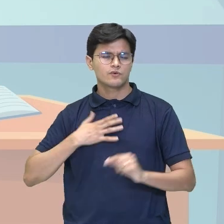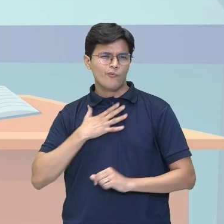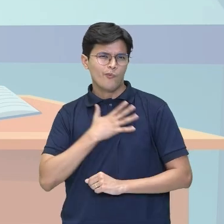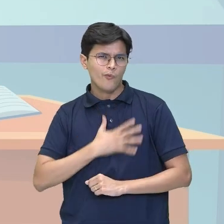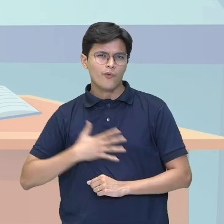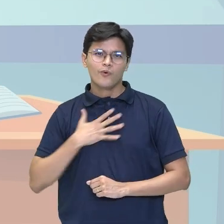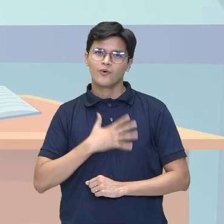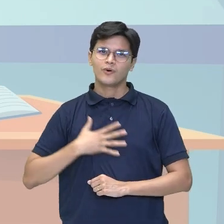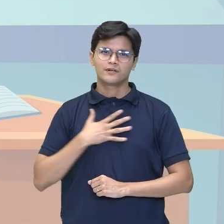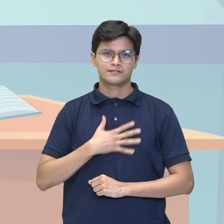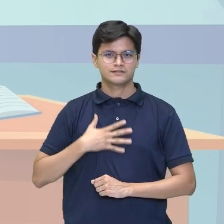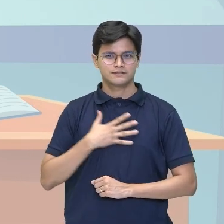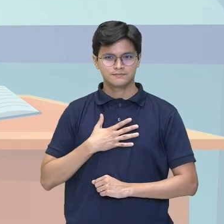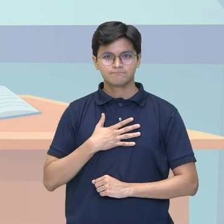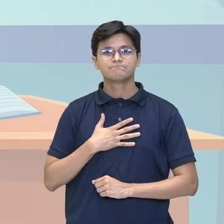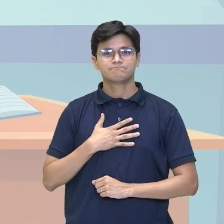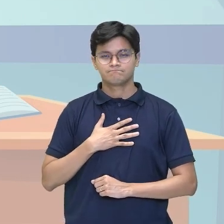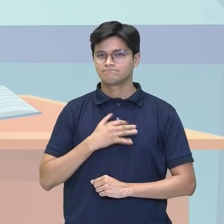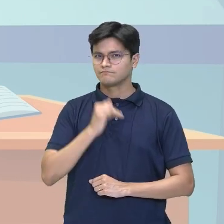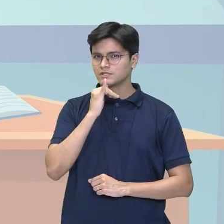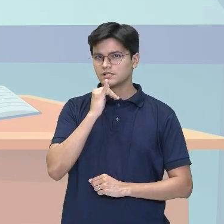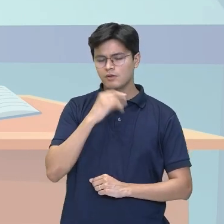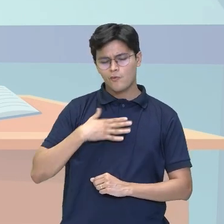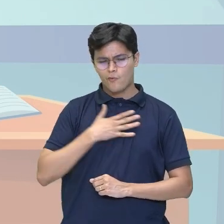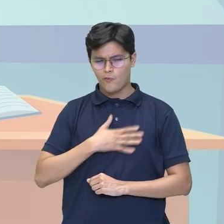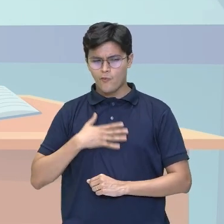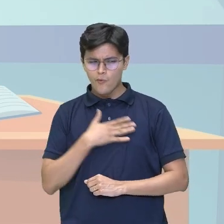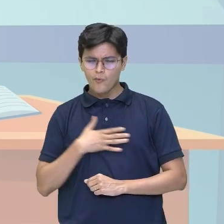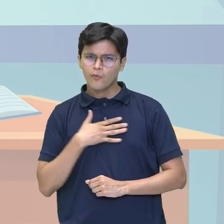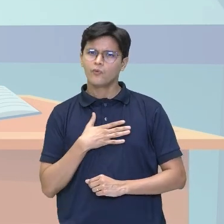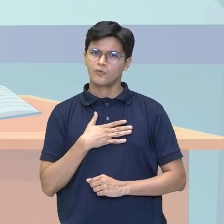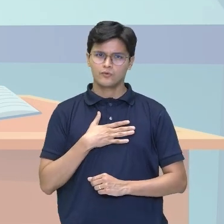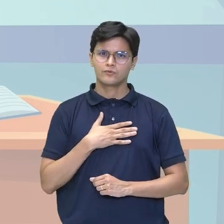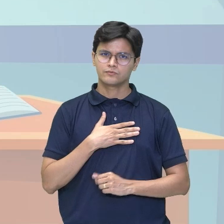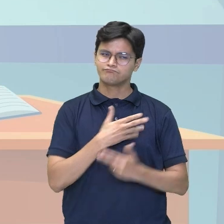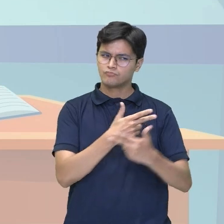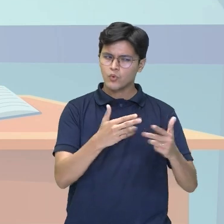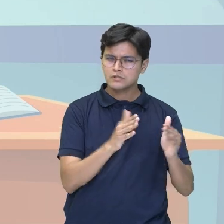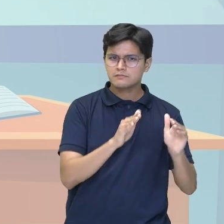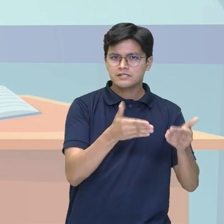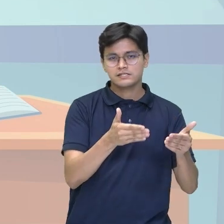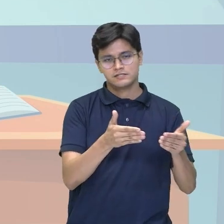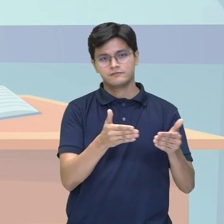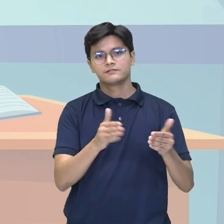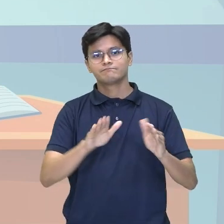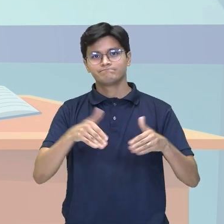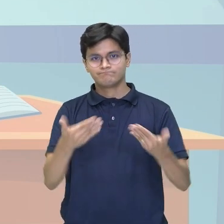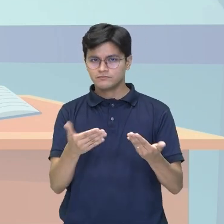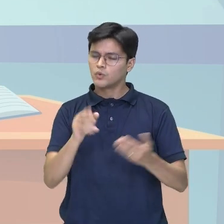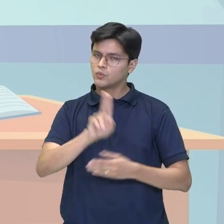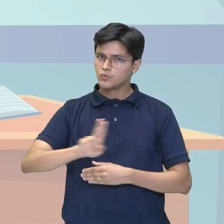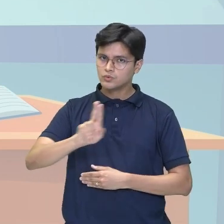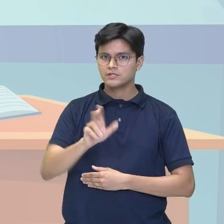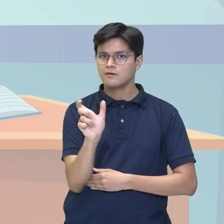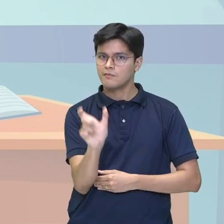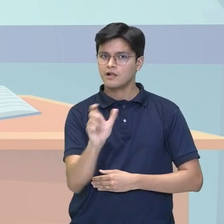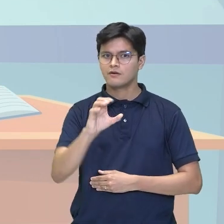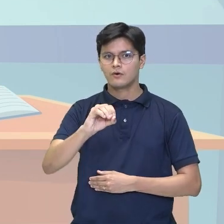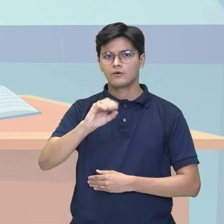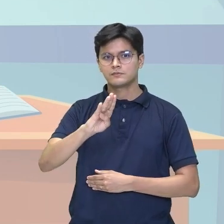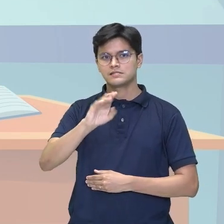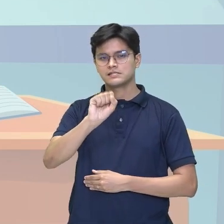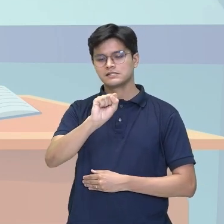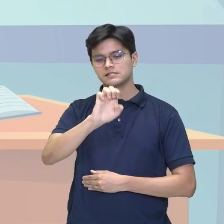né? Eu gosto muito de tal coisa. Você fala I'm obsessed with e o que você gosta muito,